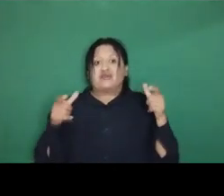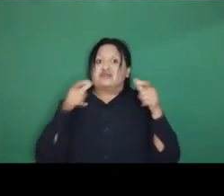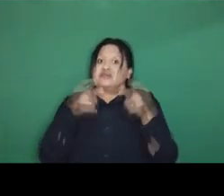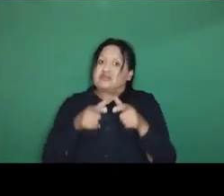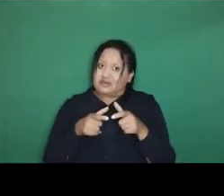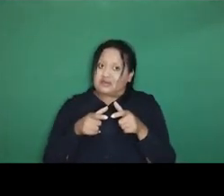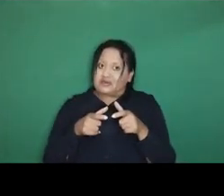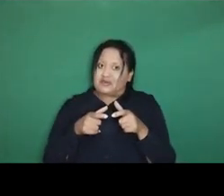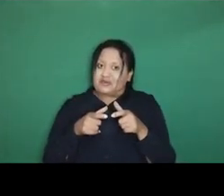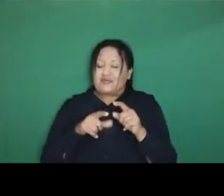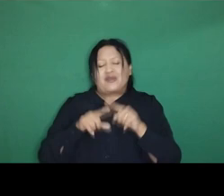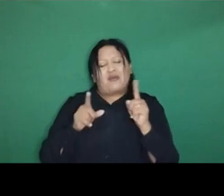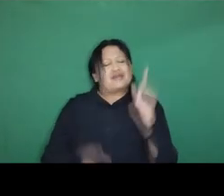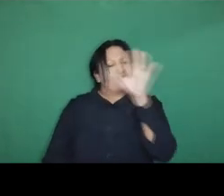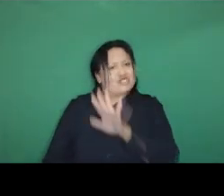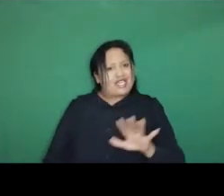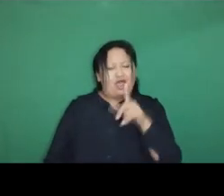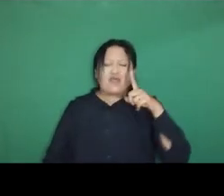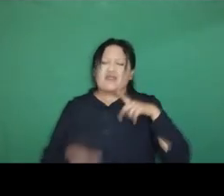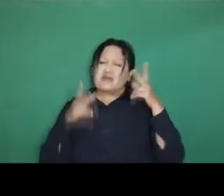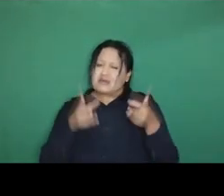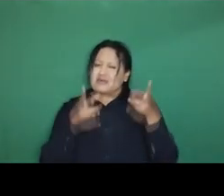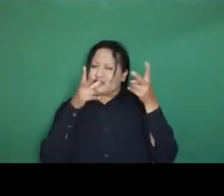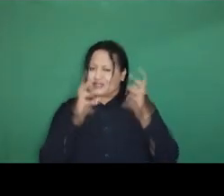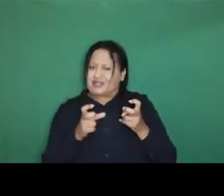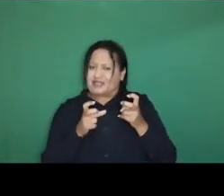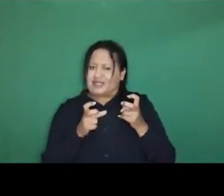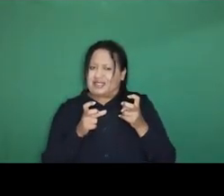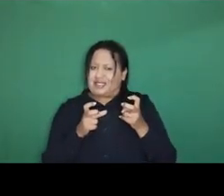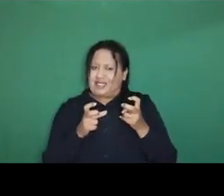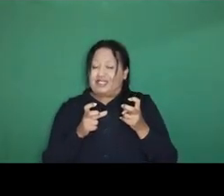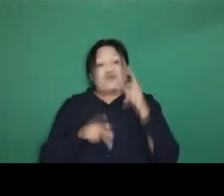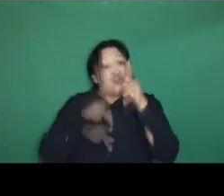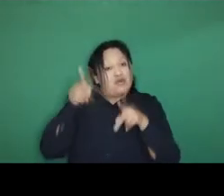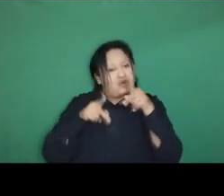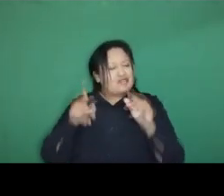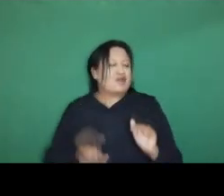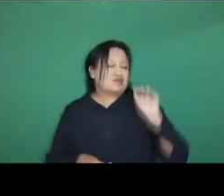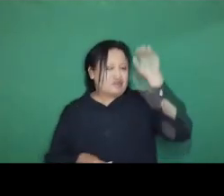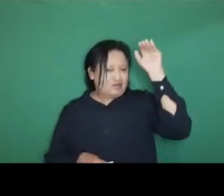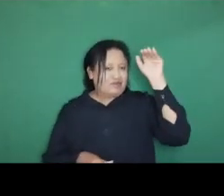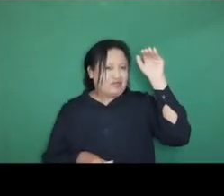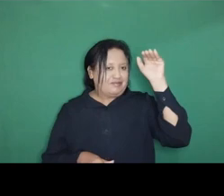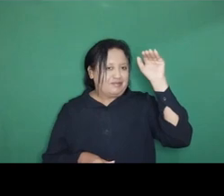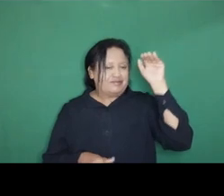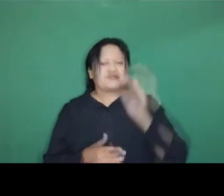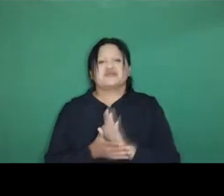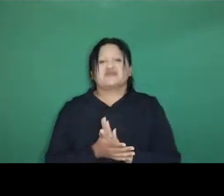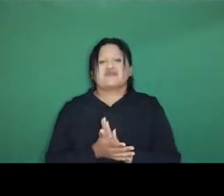Tá mas em linhas Gerais a gente tem uma perspectiva de uma população adulta aí